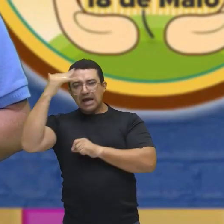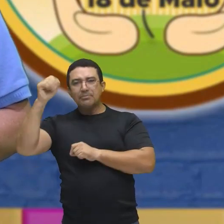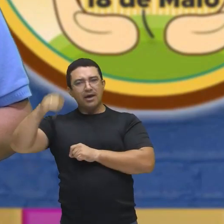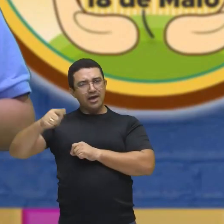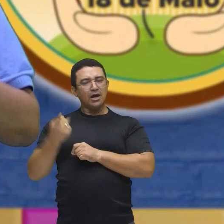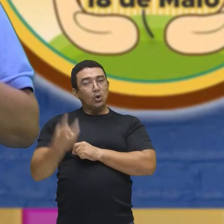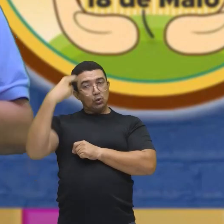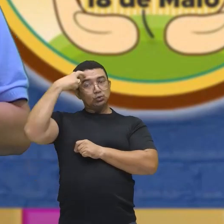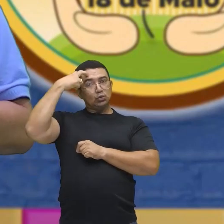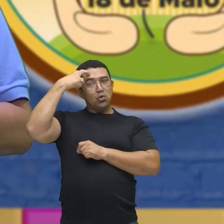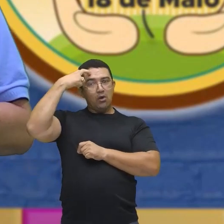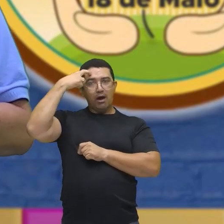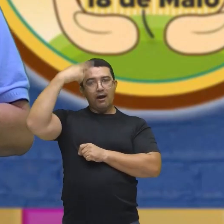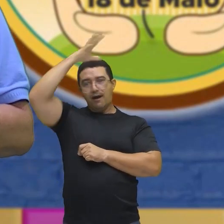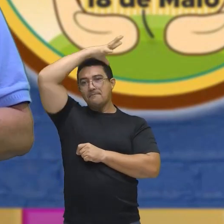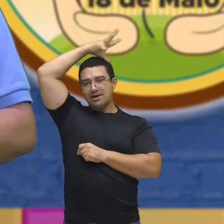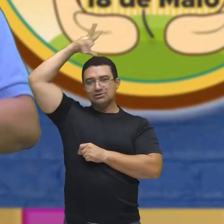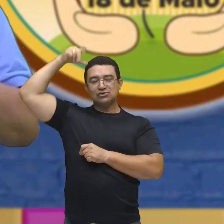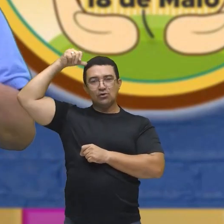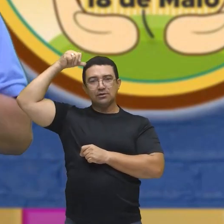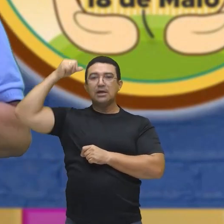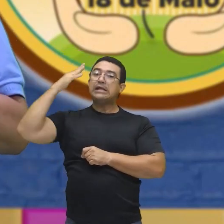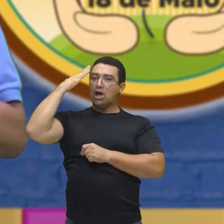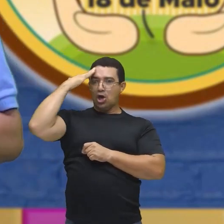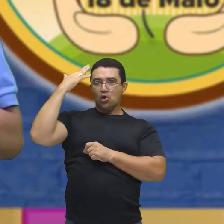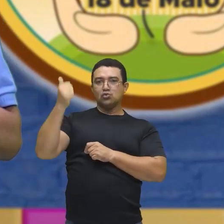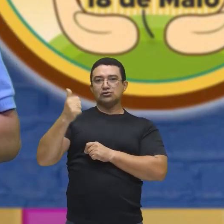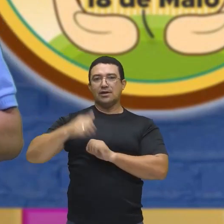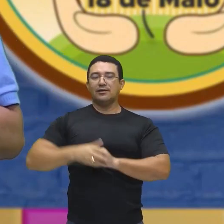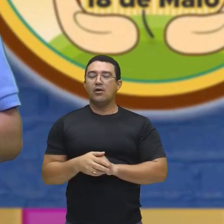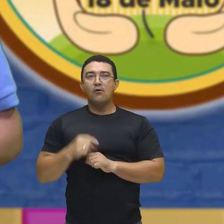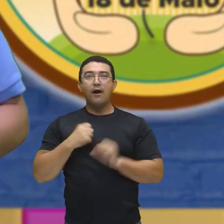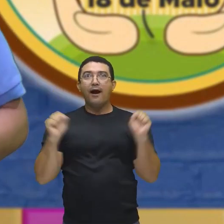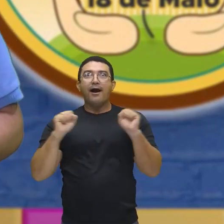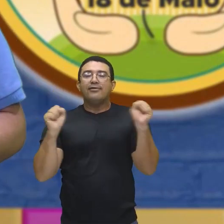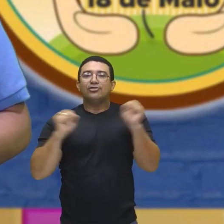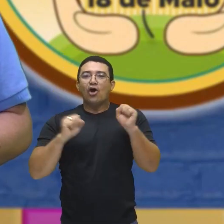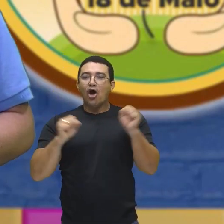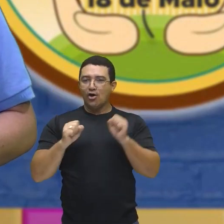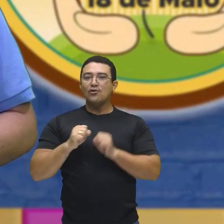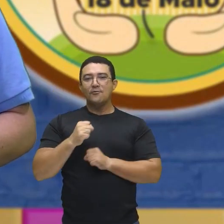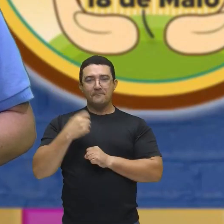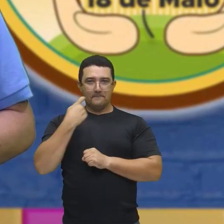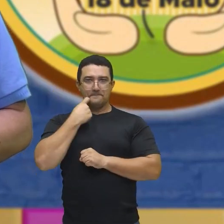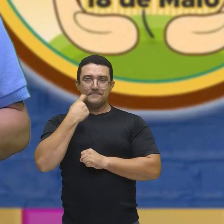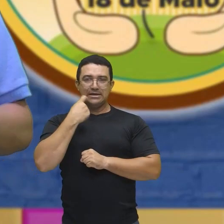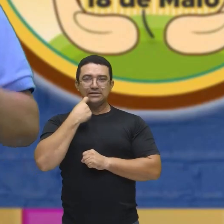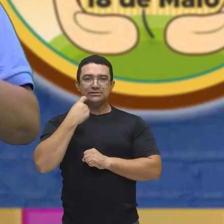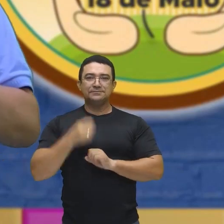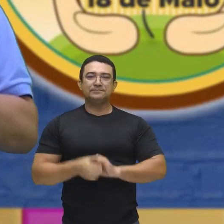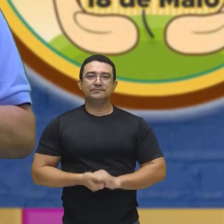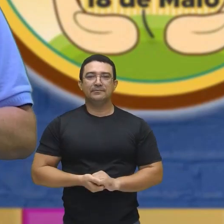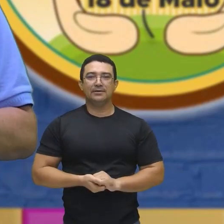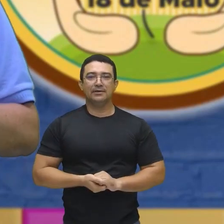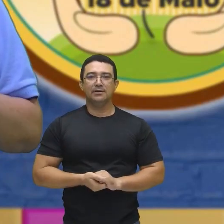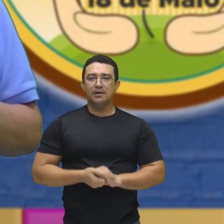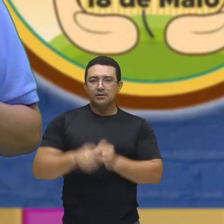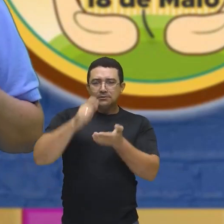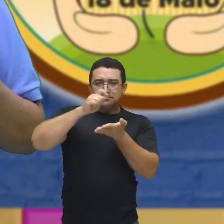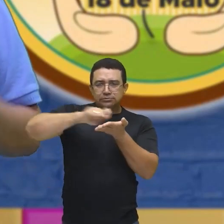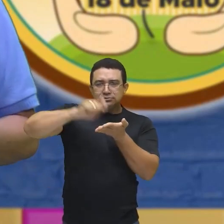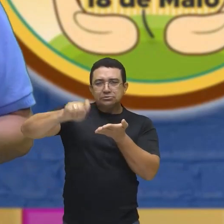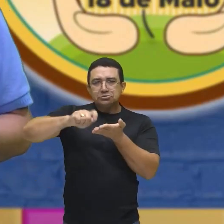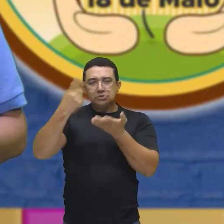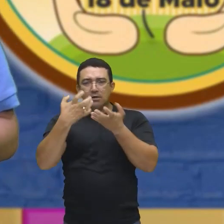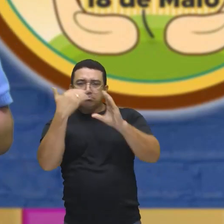amazonense. Eu sei o que é um peixe muqueado e eu adoro um peixe muqueado, tá? Então, escrevam aí. Então,